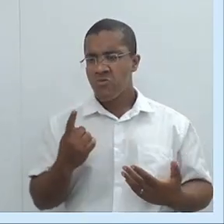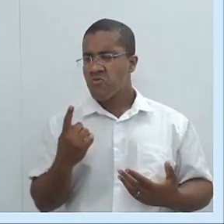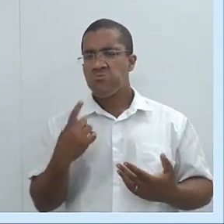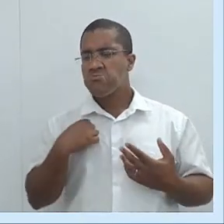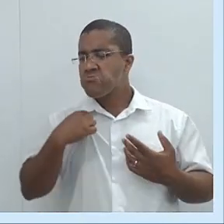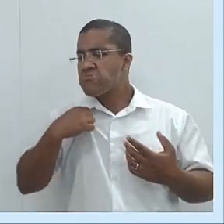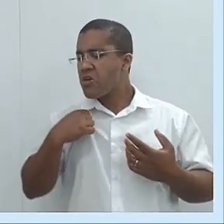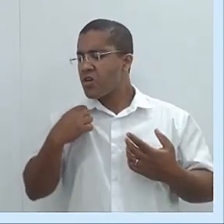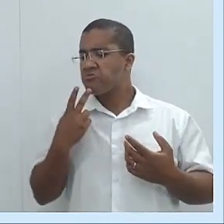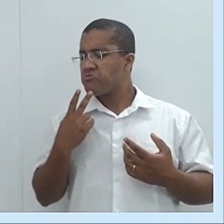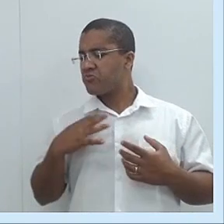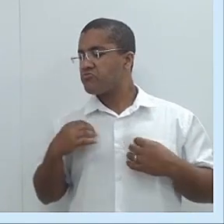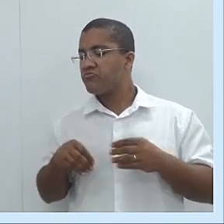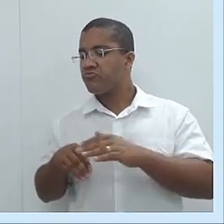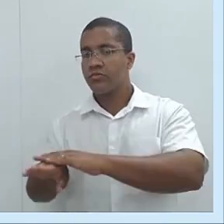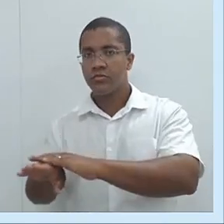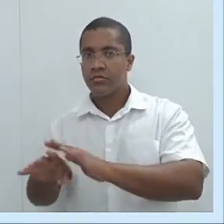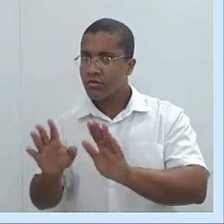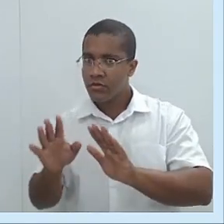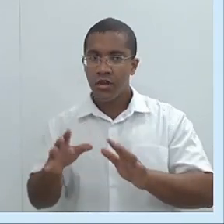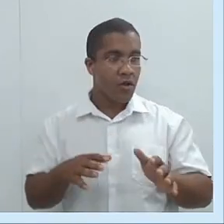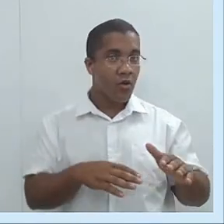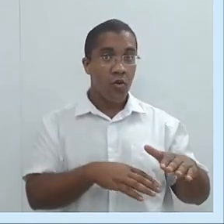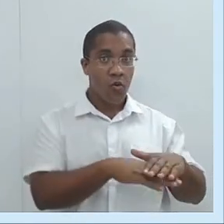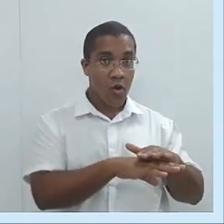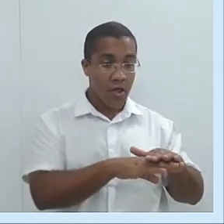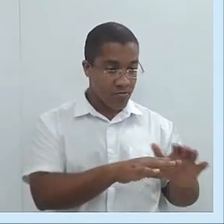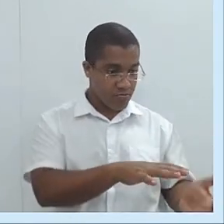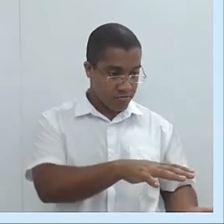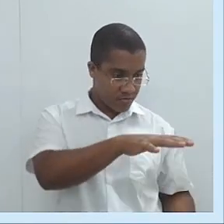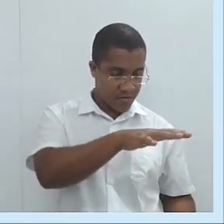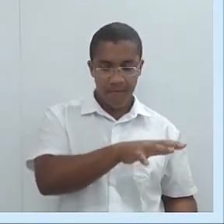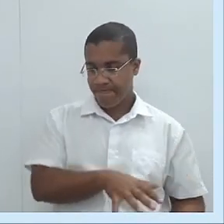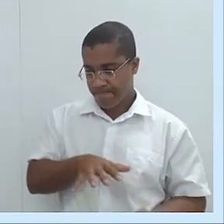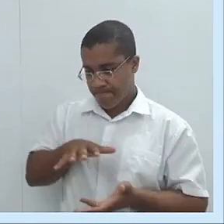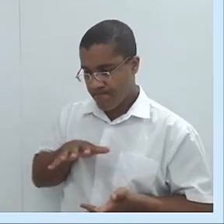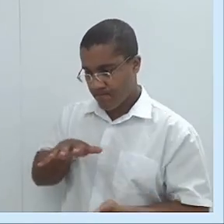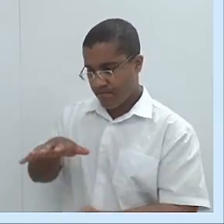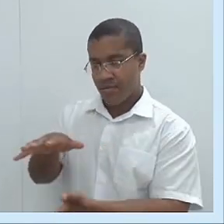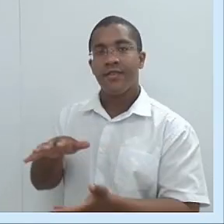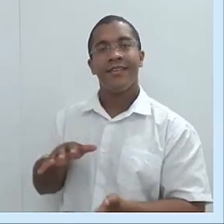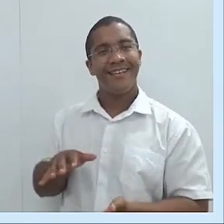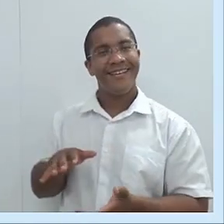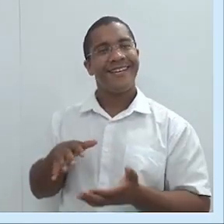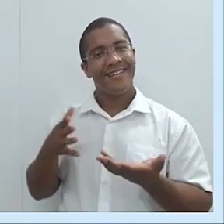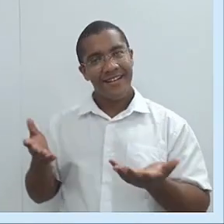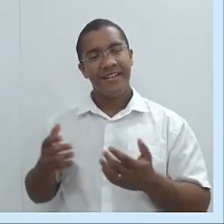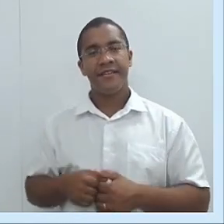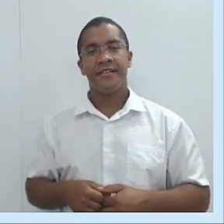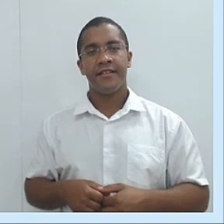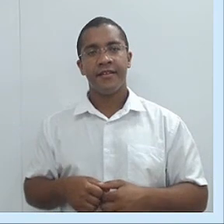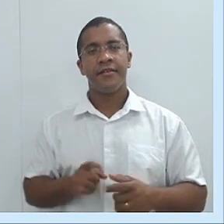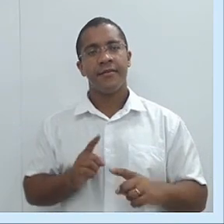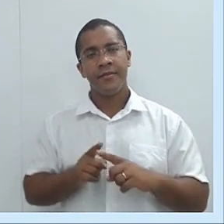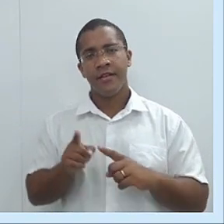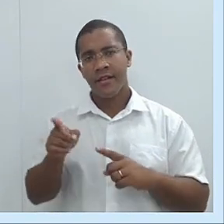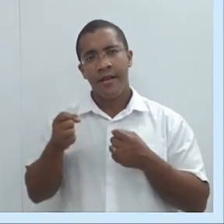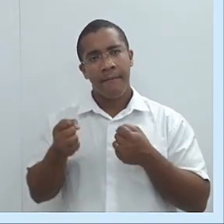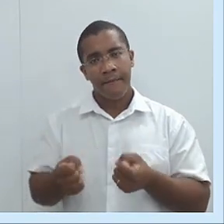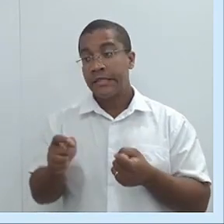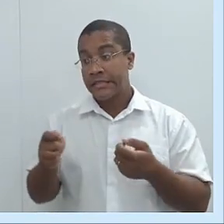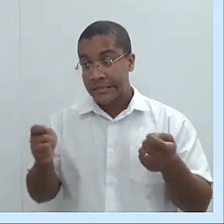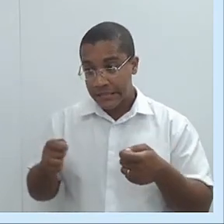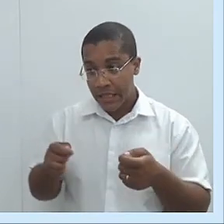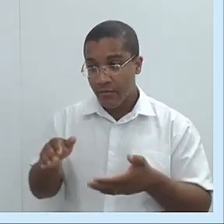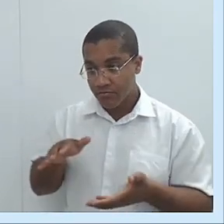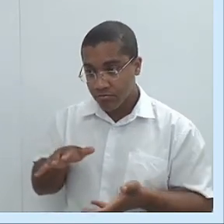roupas, não bota 2 camisas para lavar, não. Bota as roupas que são realmente que a máquina ela suporta, né? O número de quilos,